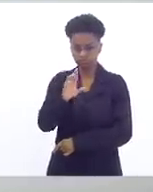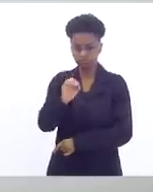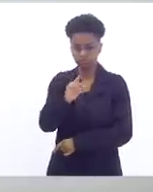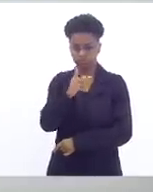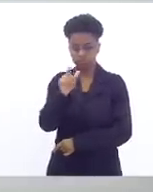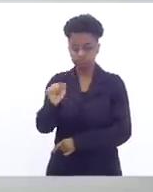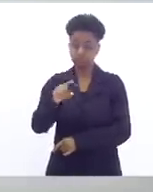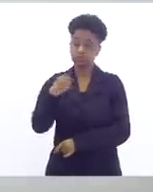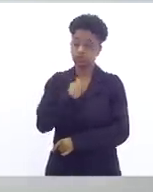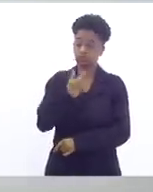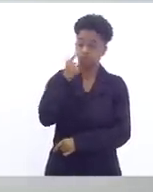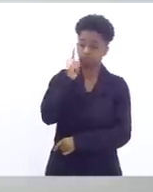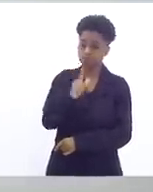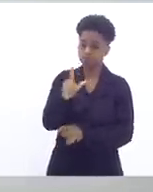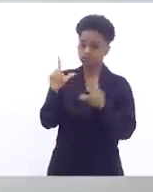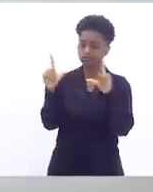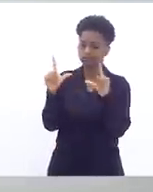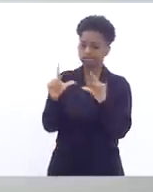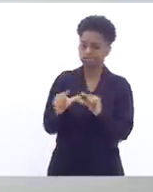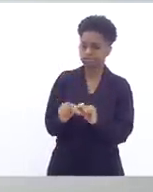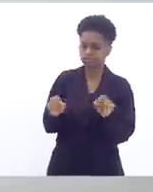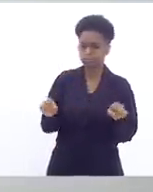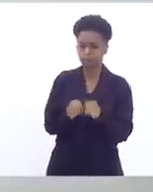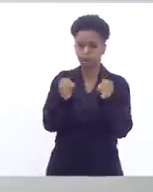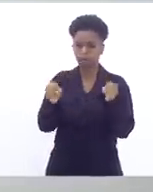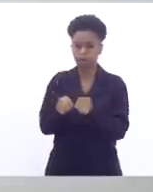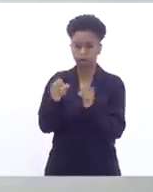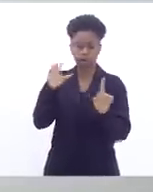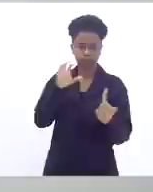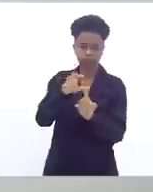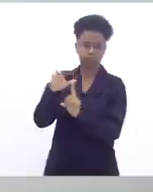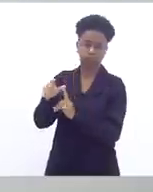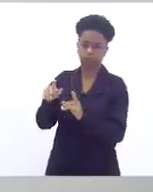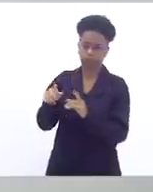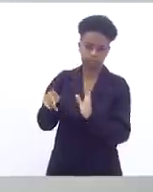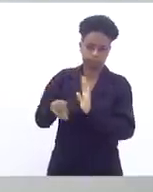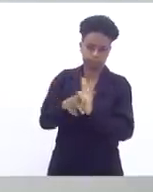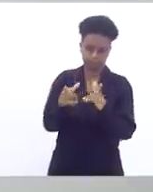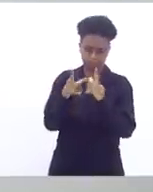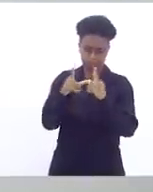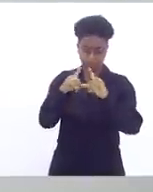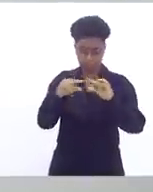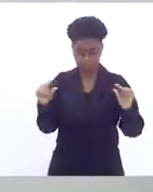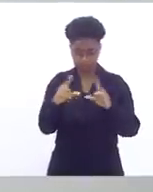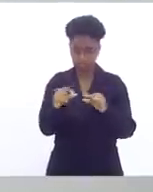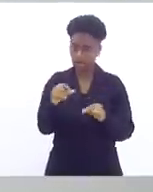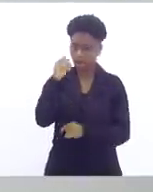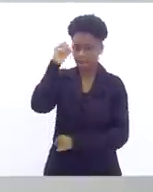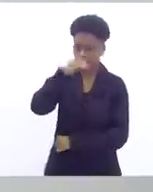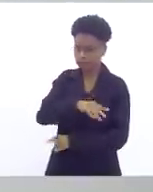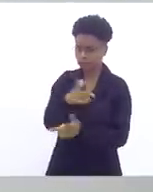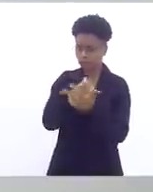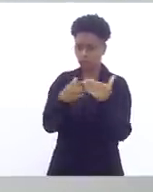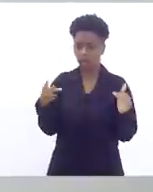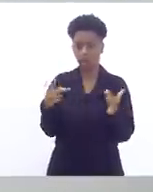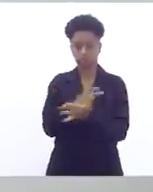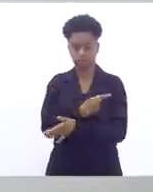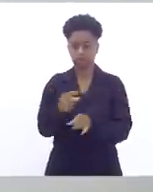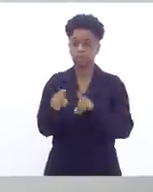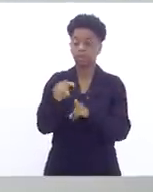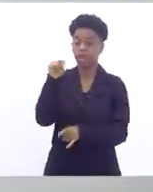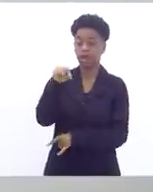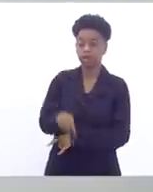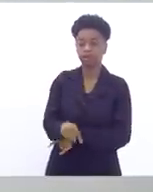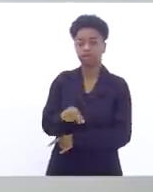amenizar um pouco todo aquele Impacto que veio de Brasília que realmente é um absurdo que vem acontecendo e o nosso estado como eu sempre